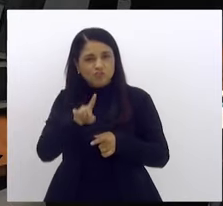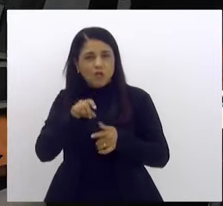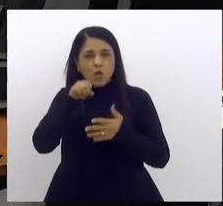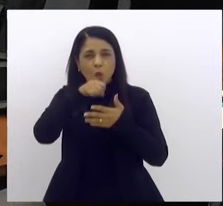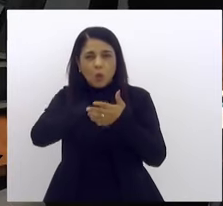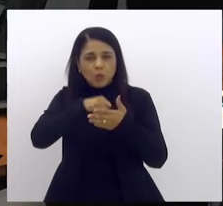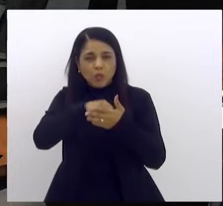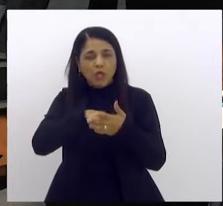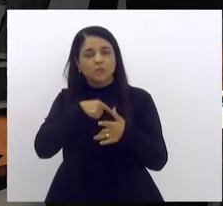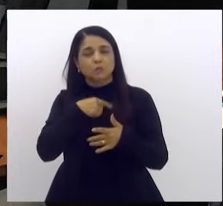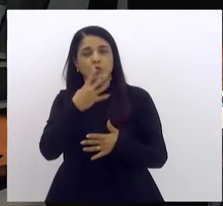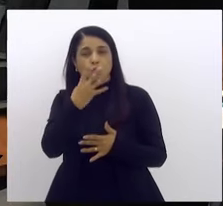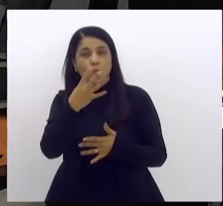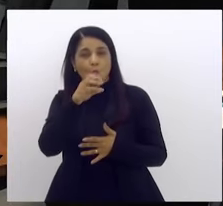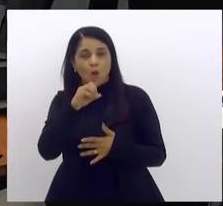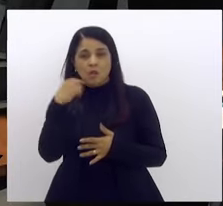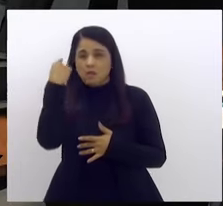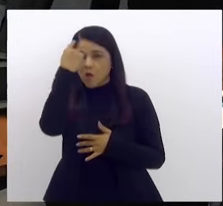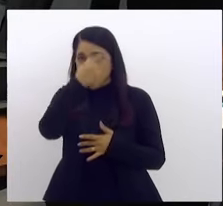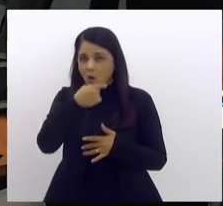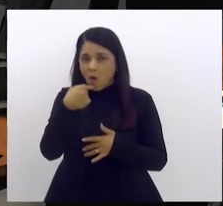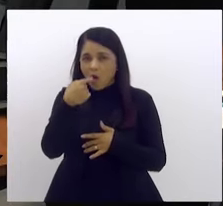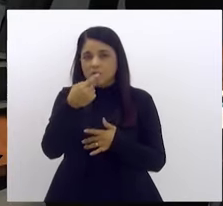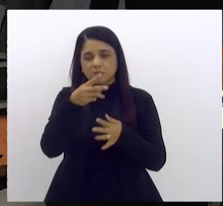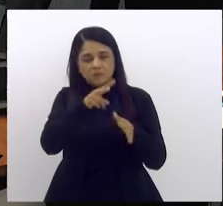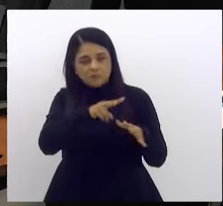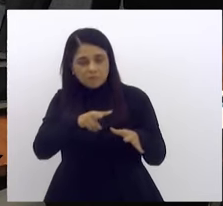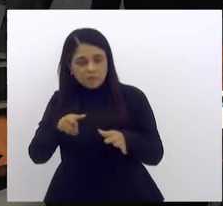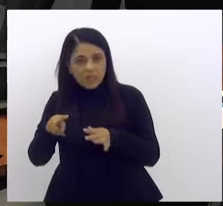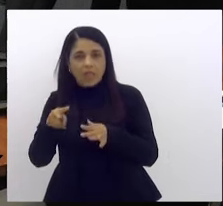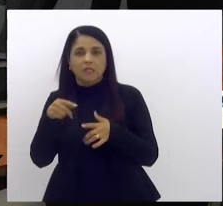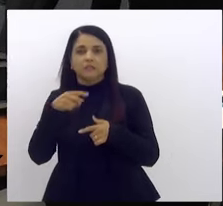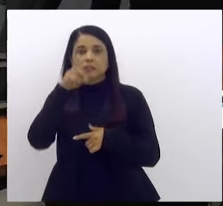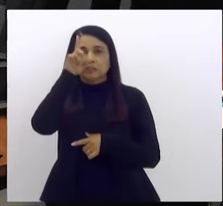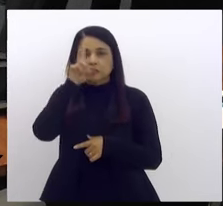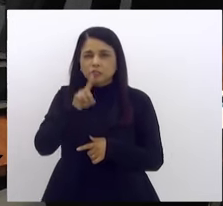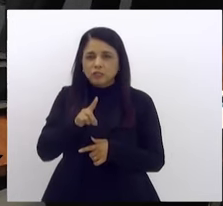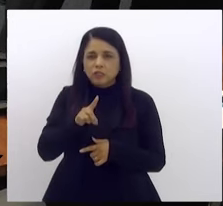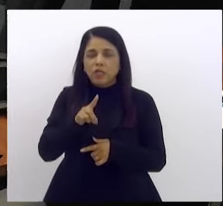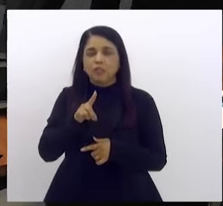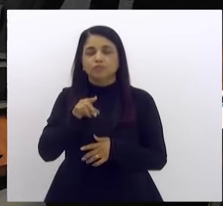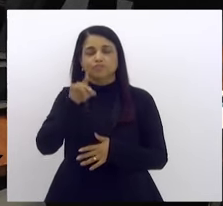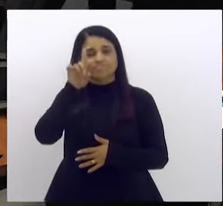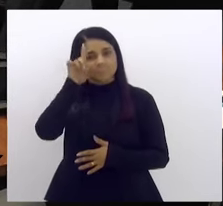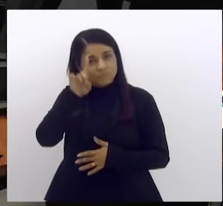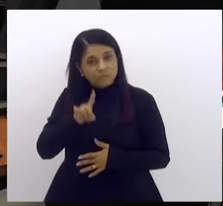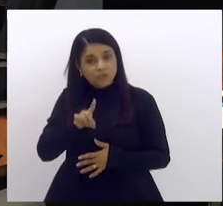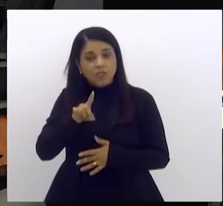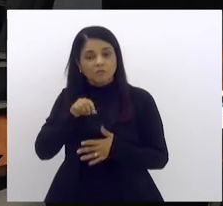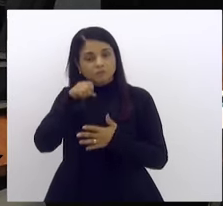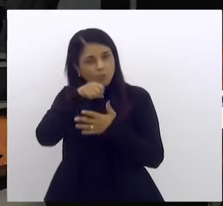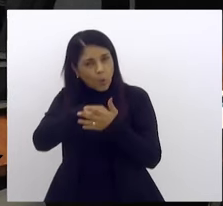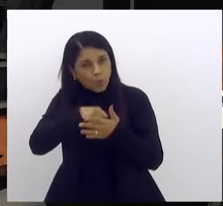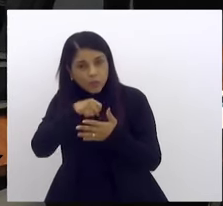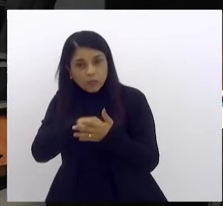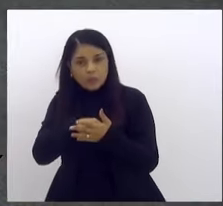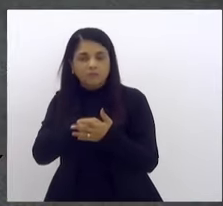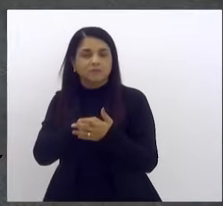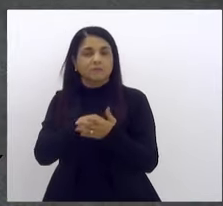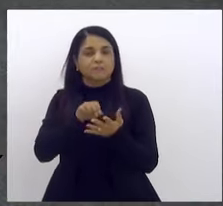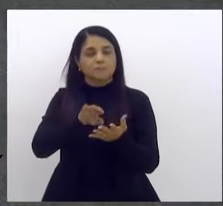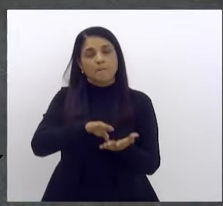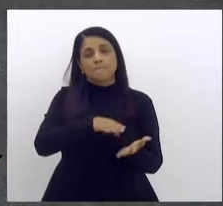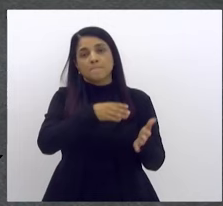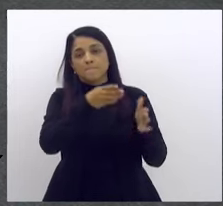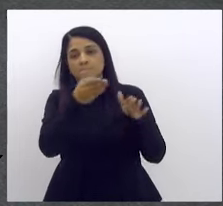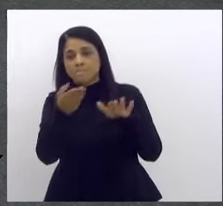horas semanais, direito a ter dignidade. E, infelizmente, tombaram na greve